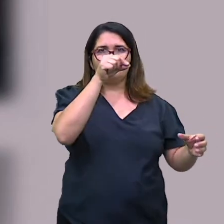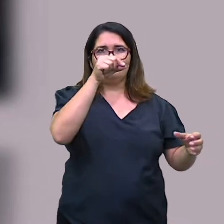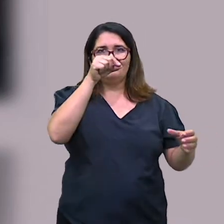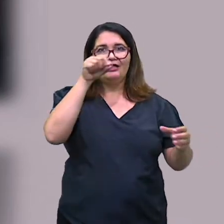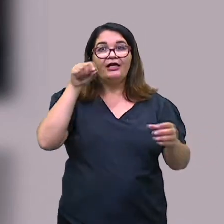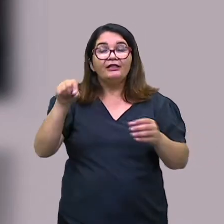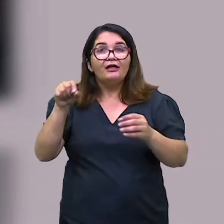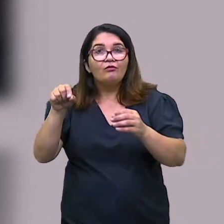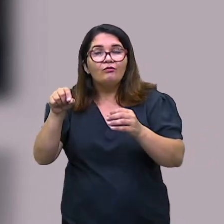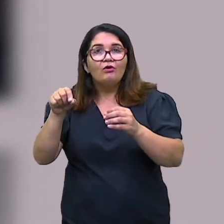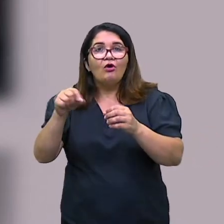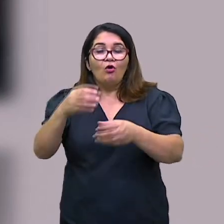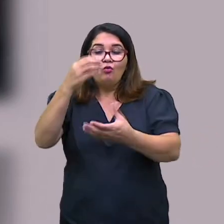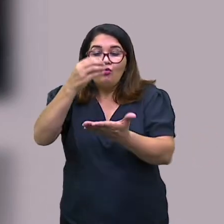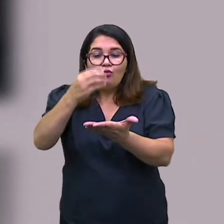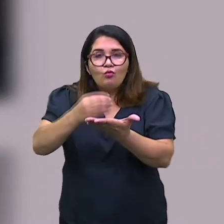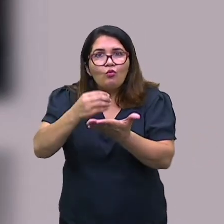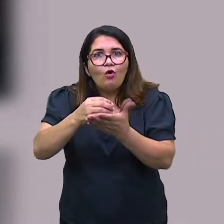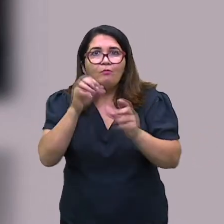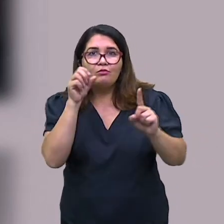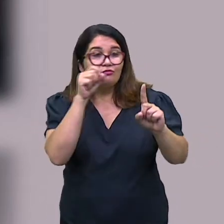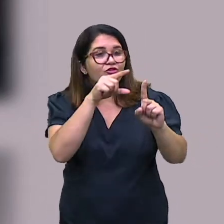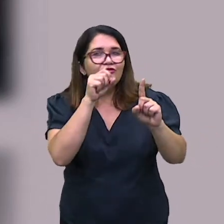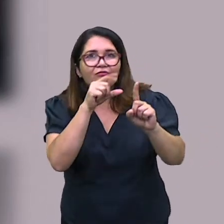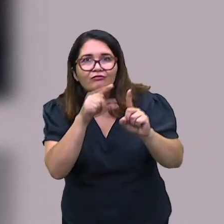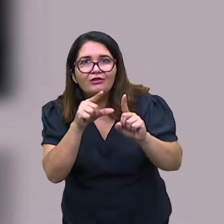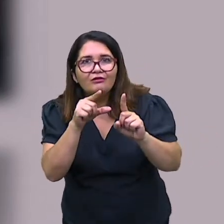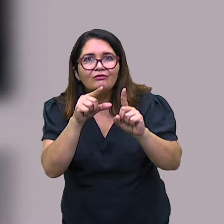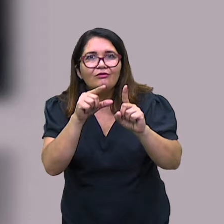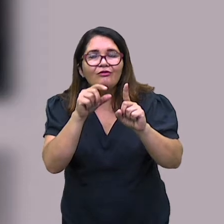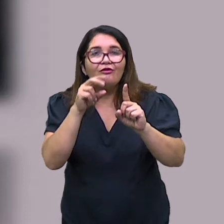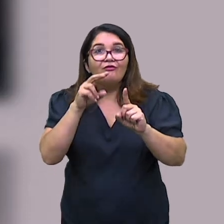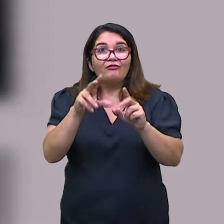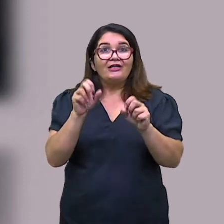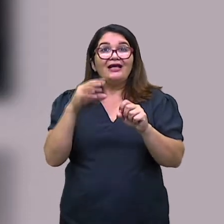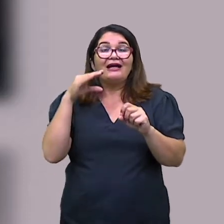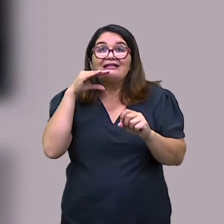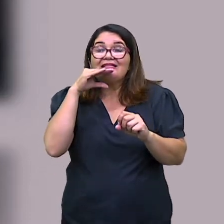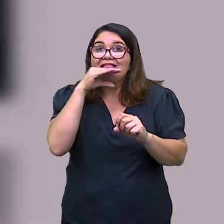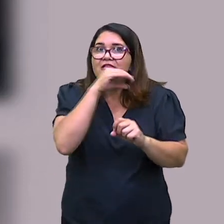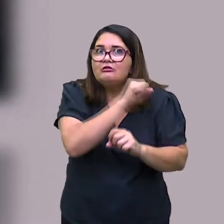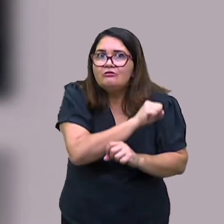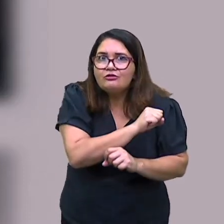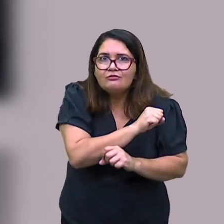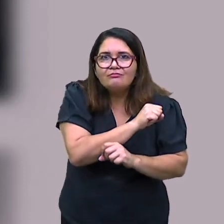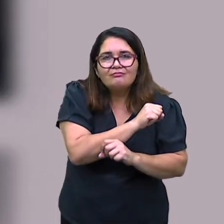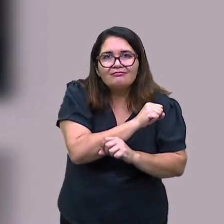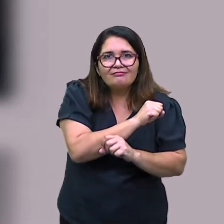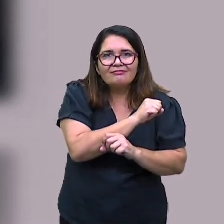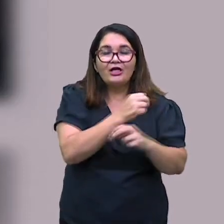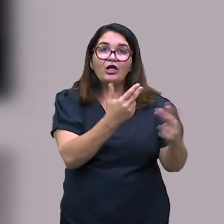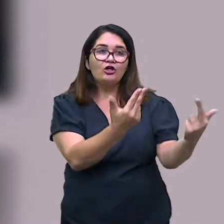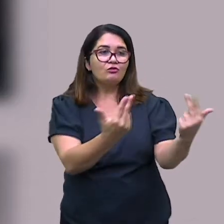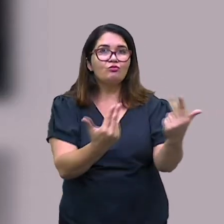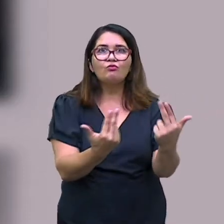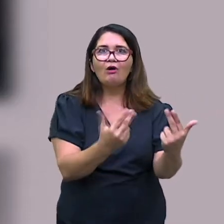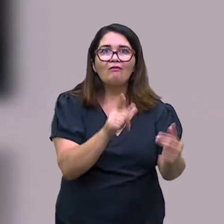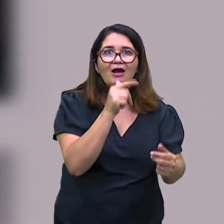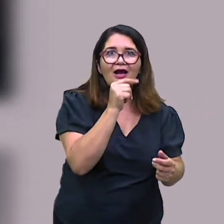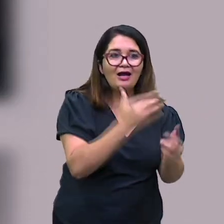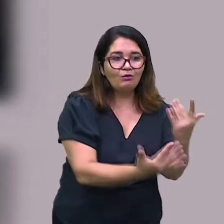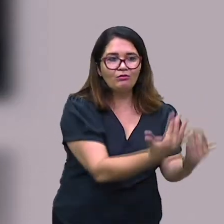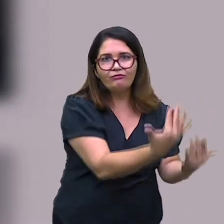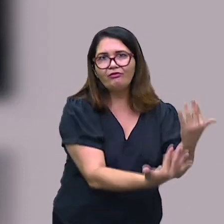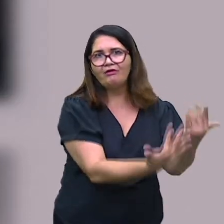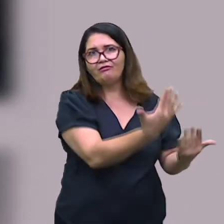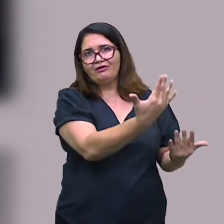colher dentro da vasilha, dentro da panela que está no fogo, e quando você vai lá para tirar, ela já esquentou. E aí você perdeu, né,